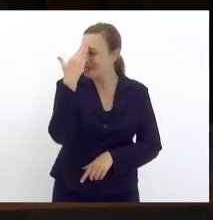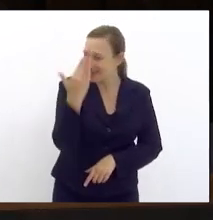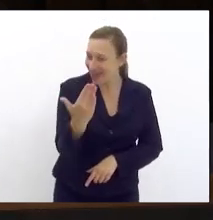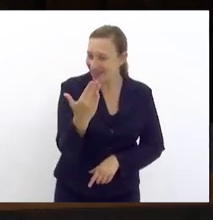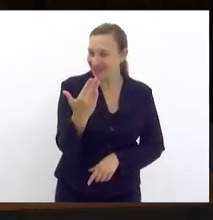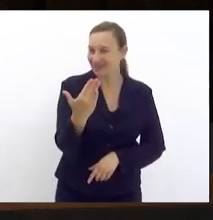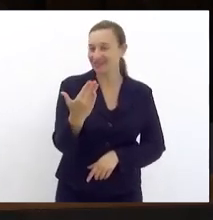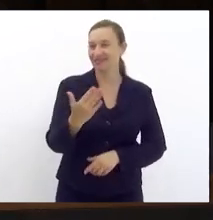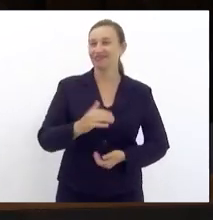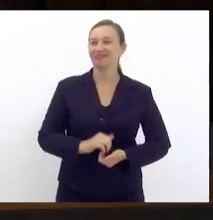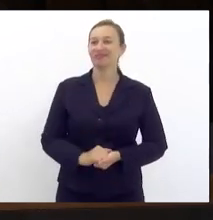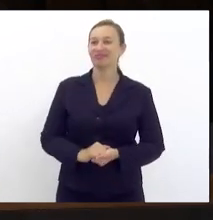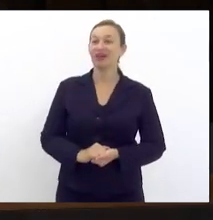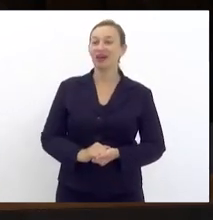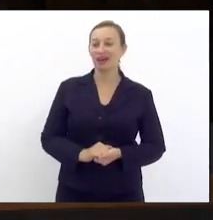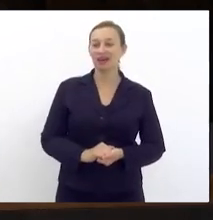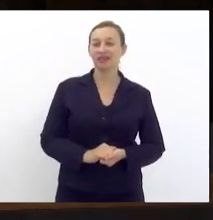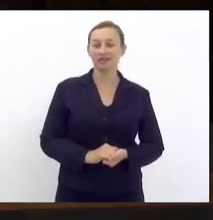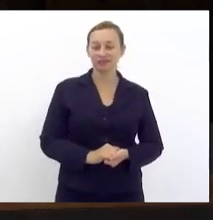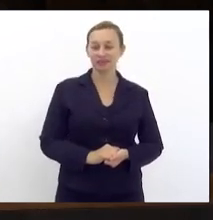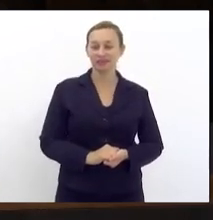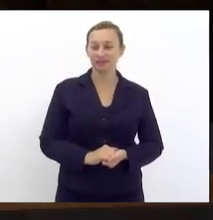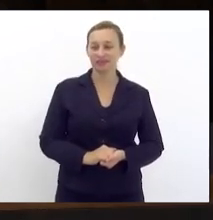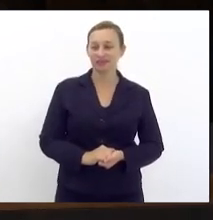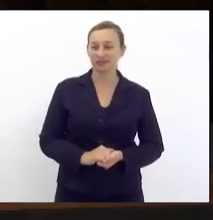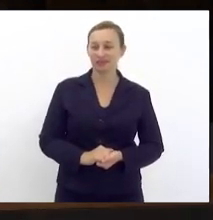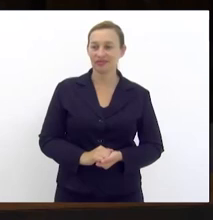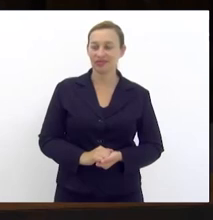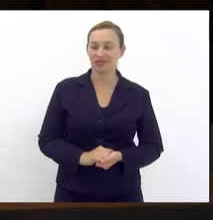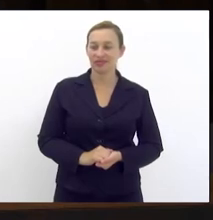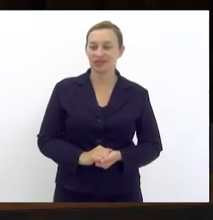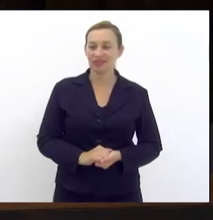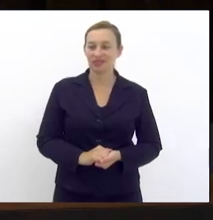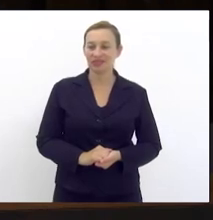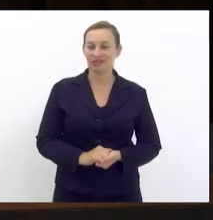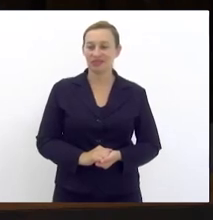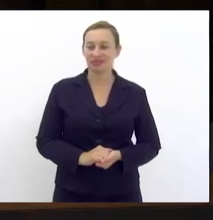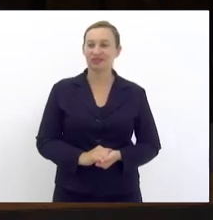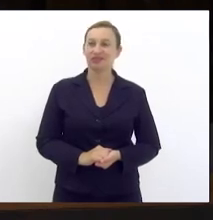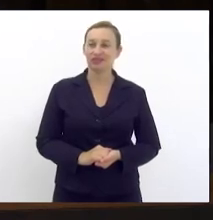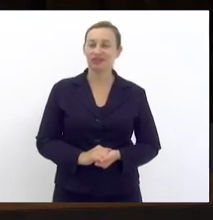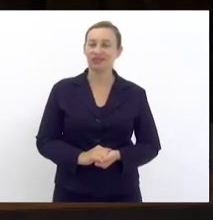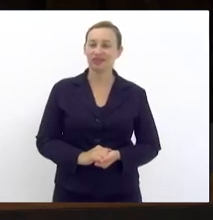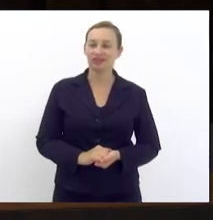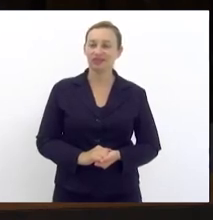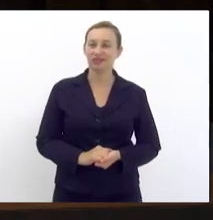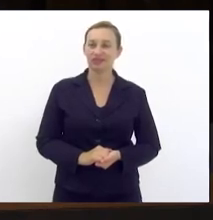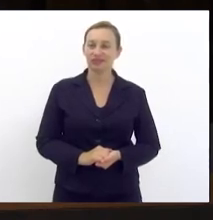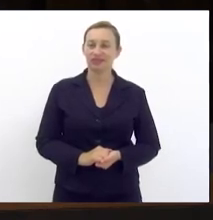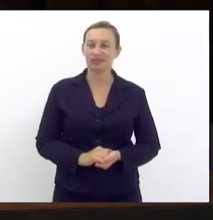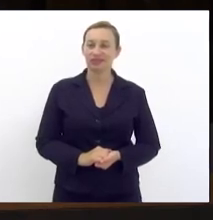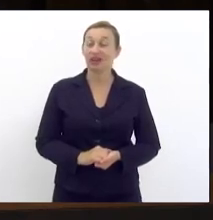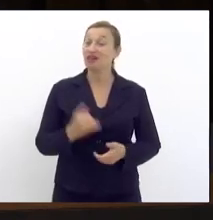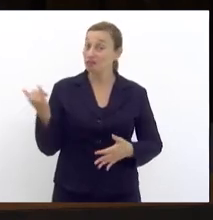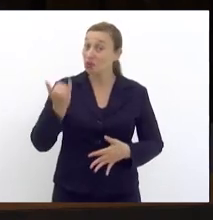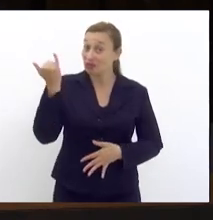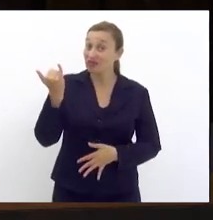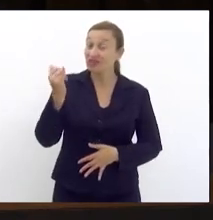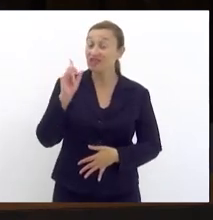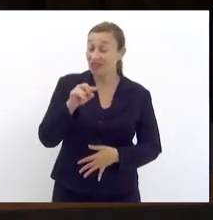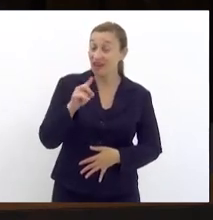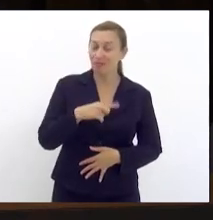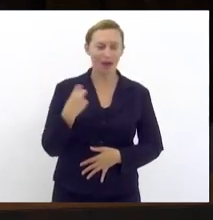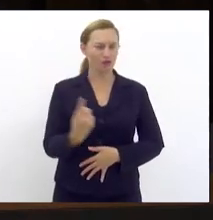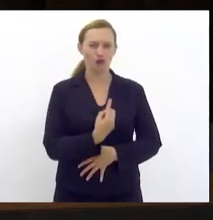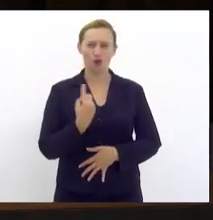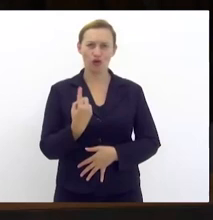sua estada aqui hoje. O senhor, que já acompanha há mais tempo o nosso trabalho, sabe da importância que é, né, para a gente, a